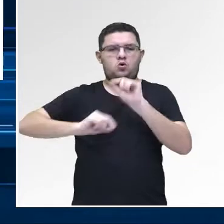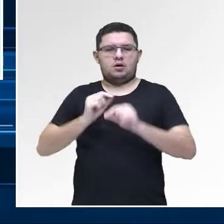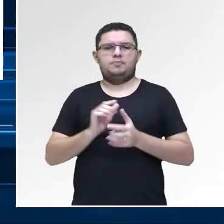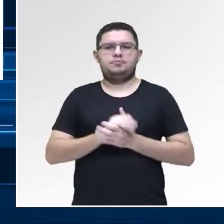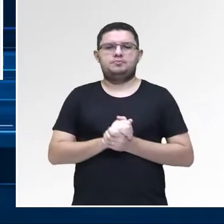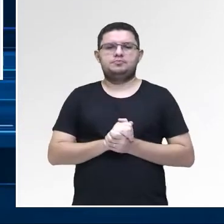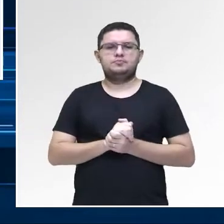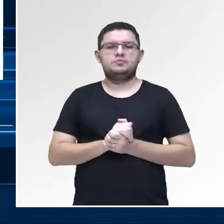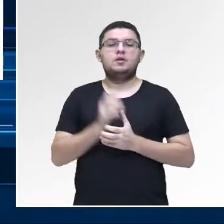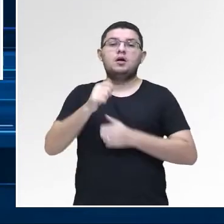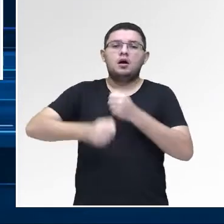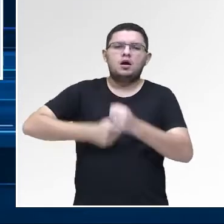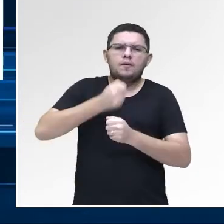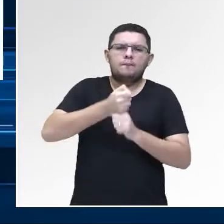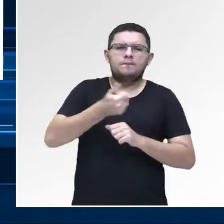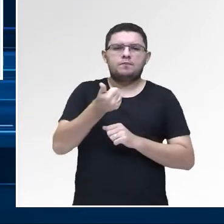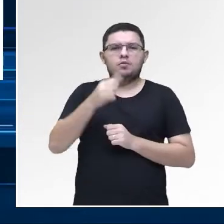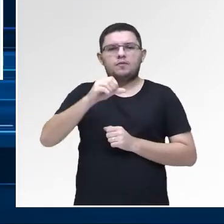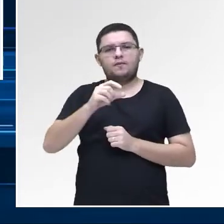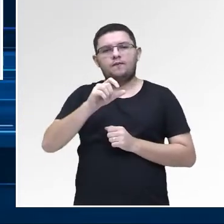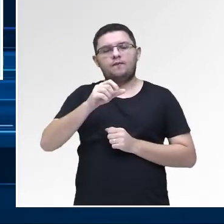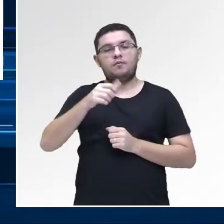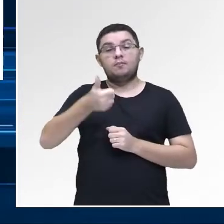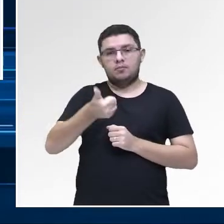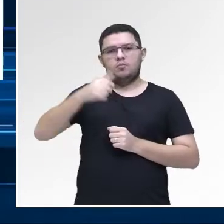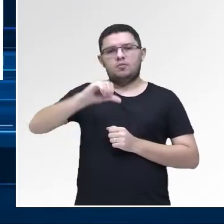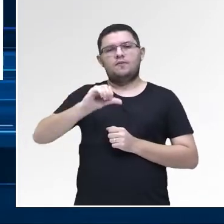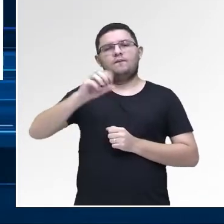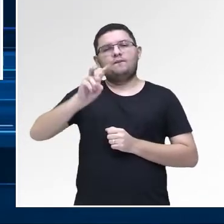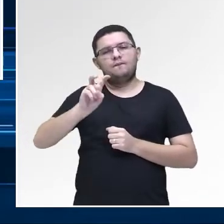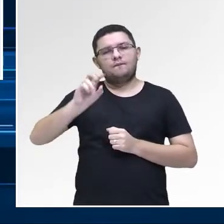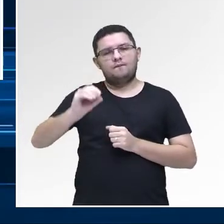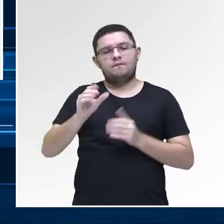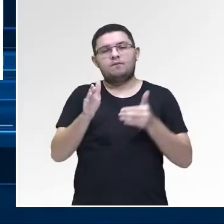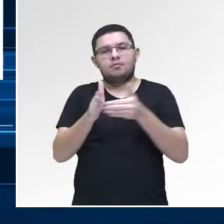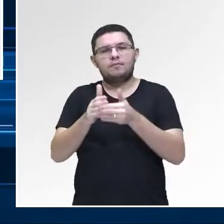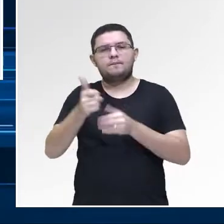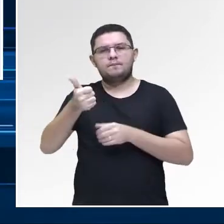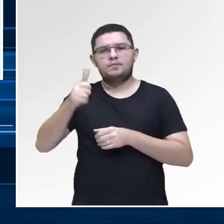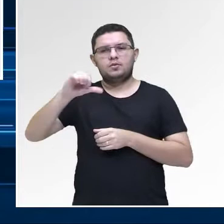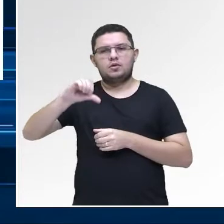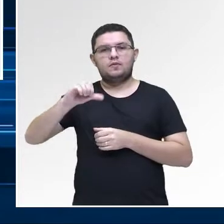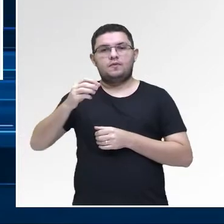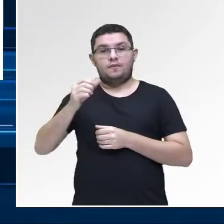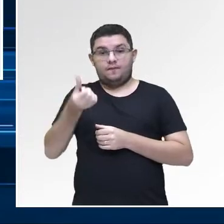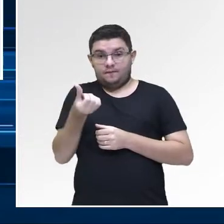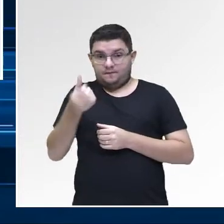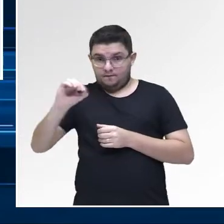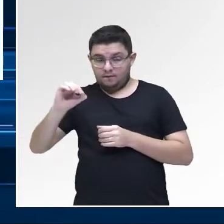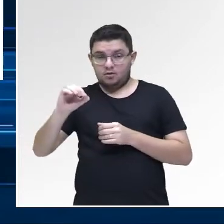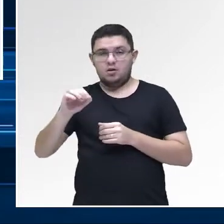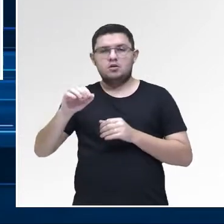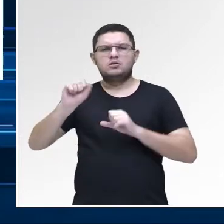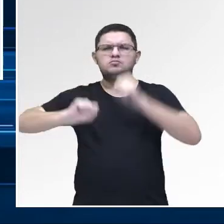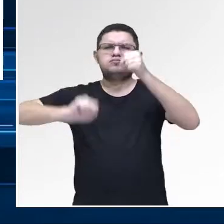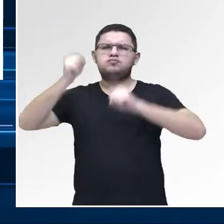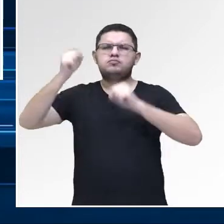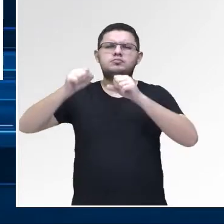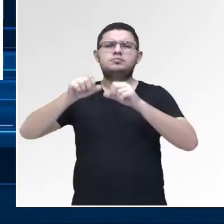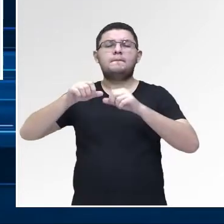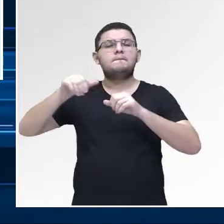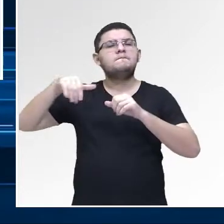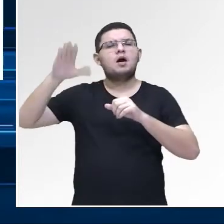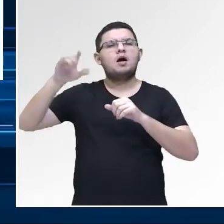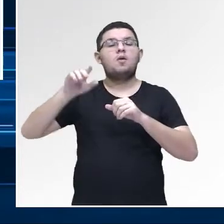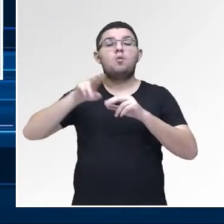até 1960, a urbanização se tornou mais intensa por conta das indústrias de base que existiam